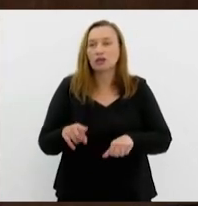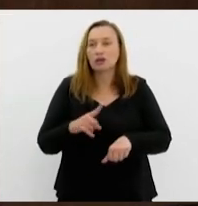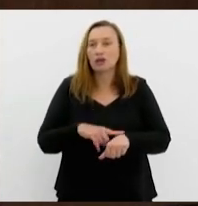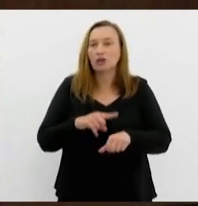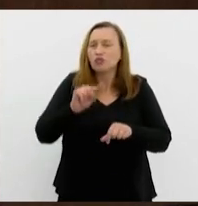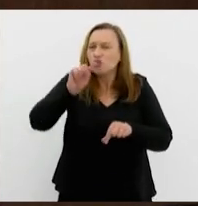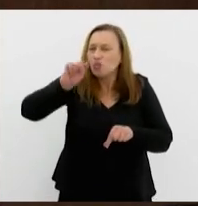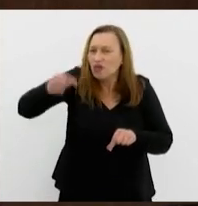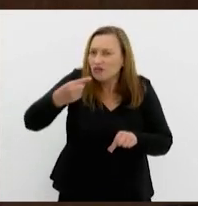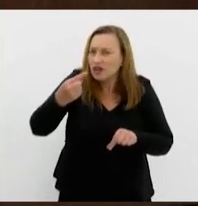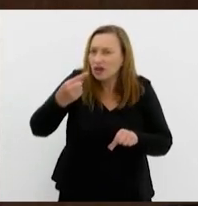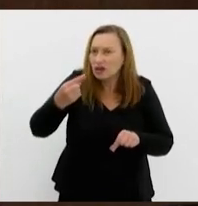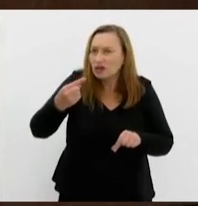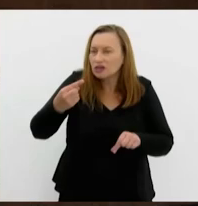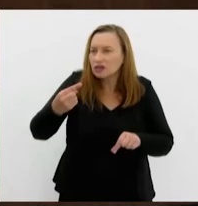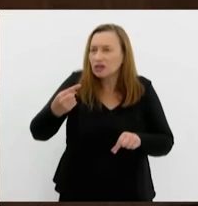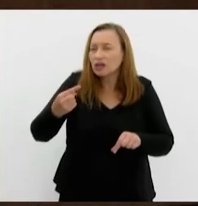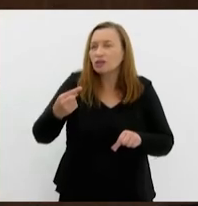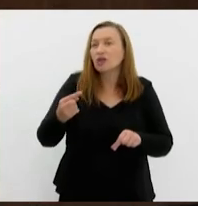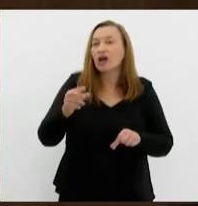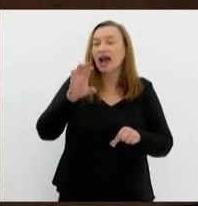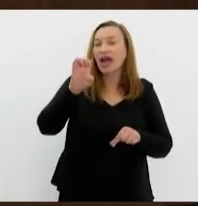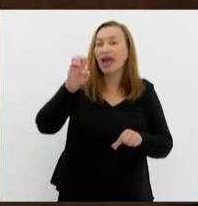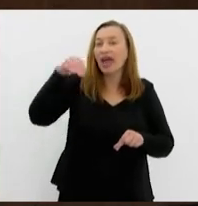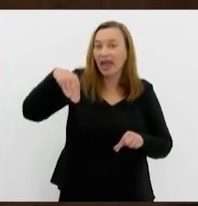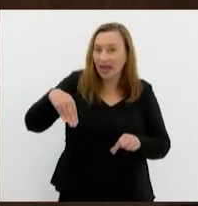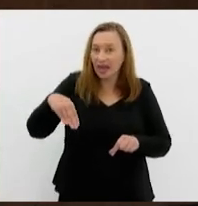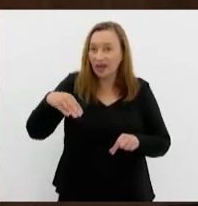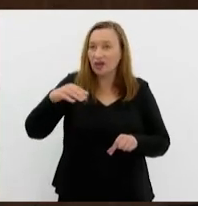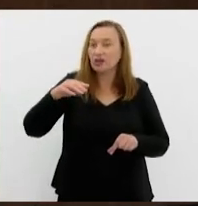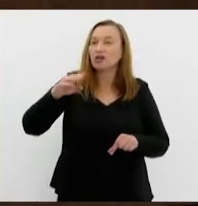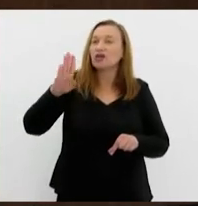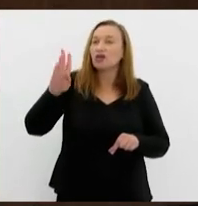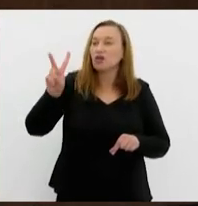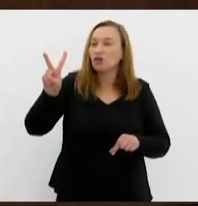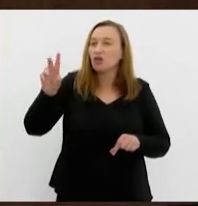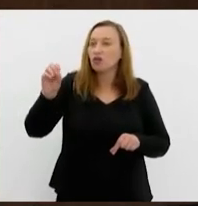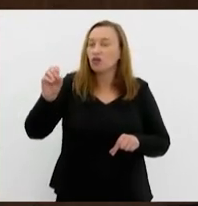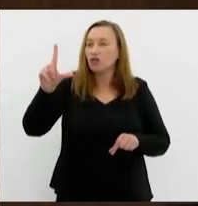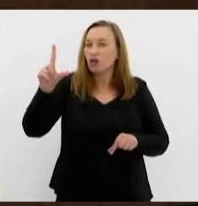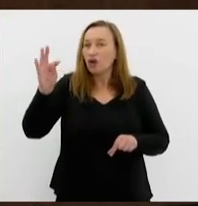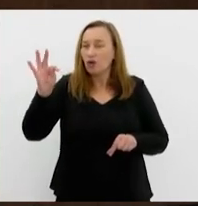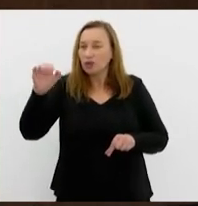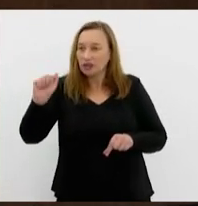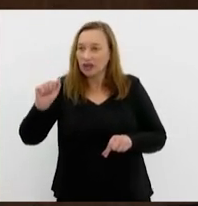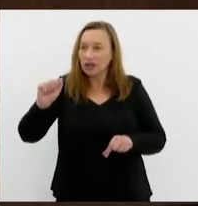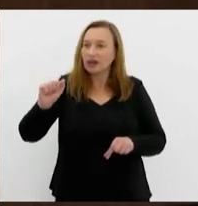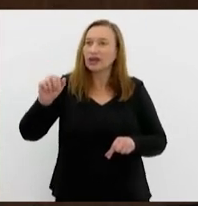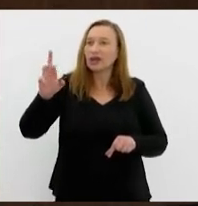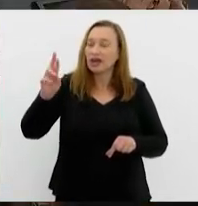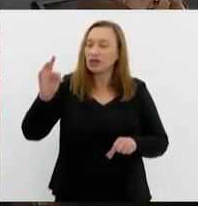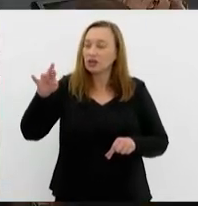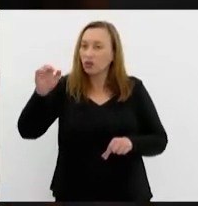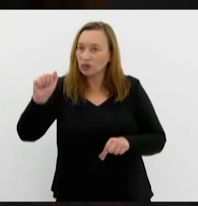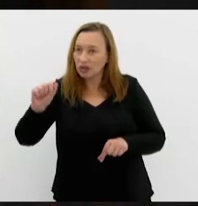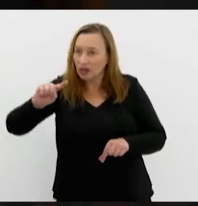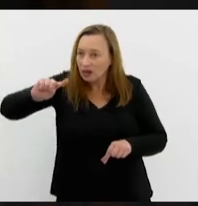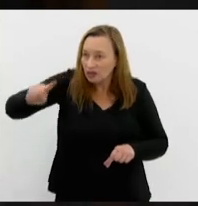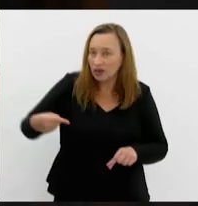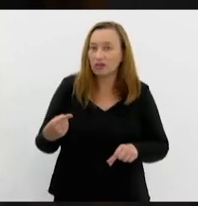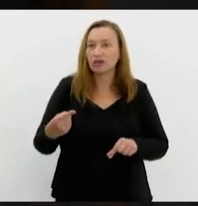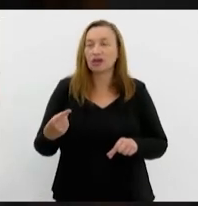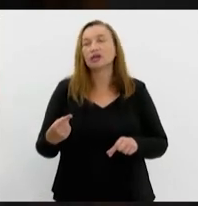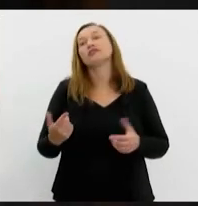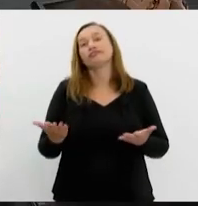vírgula, em Volta Redonda. Porque para não ficar com a Complexo Santa Rita, pode ser em qualquer lugar. Sabe em que lugar, qual